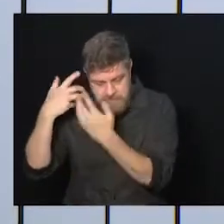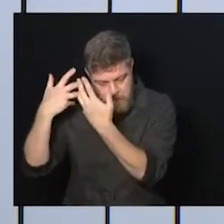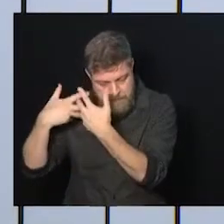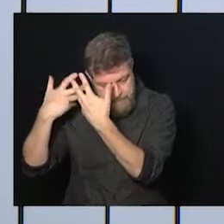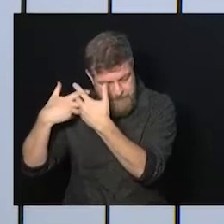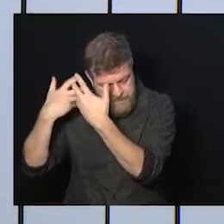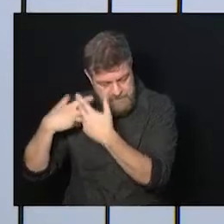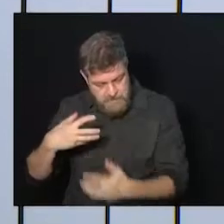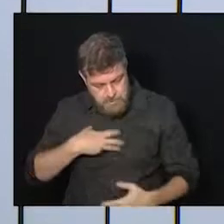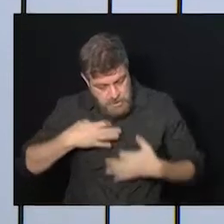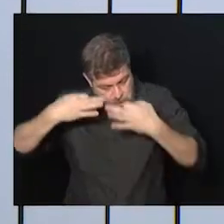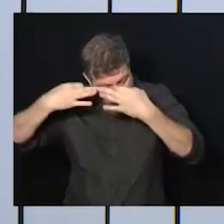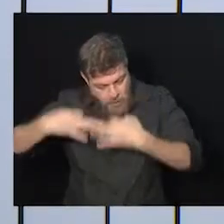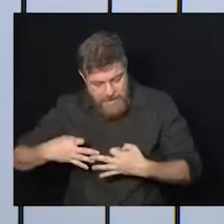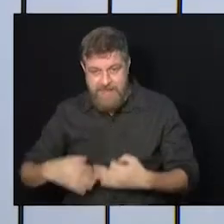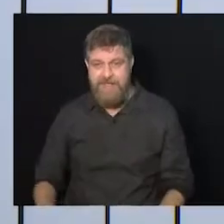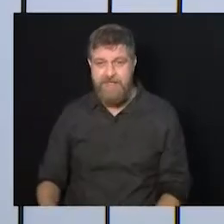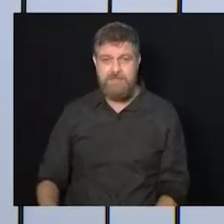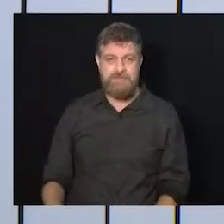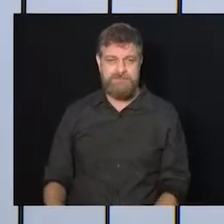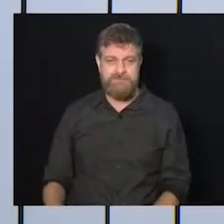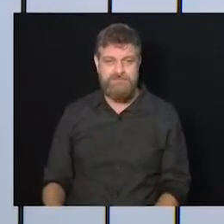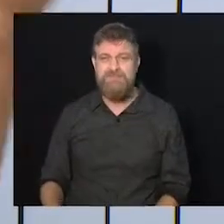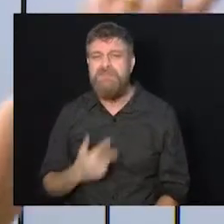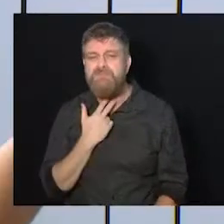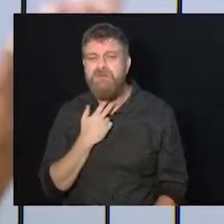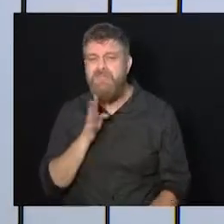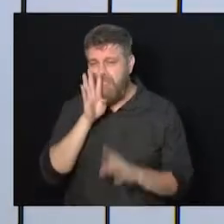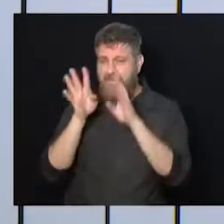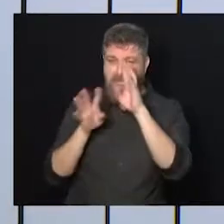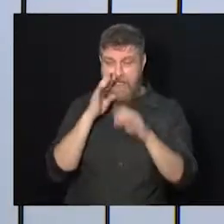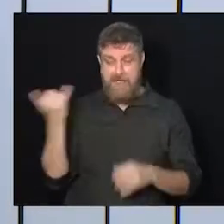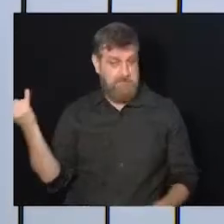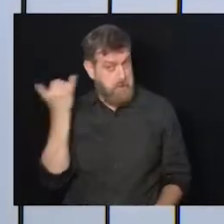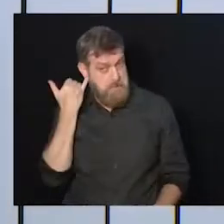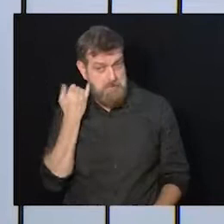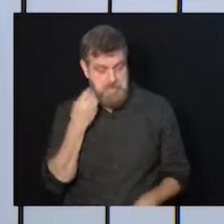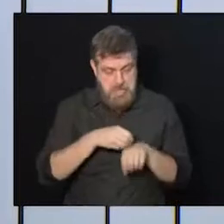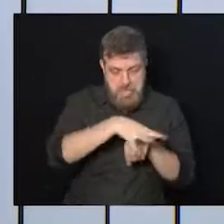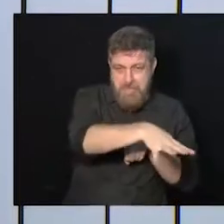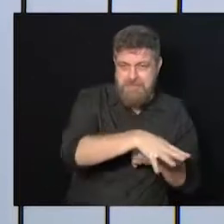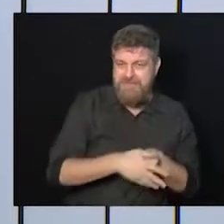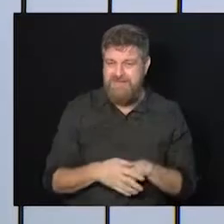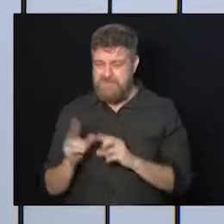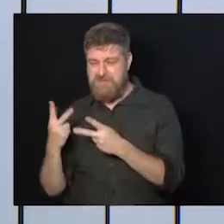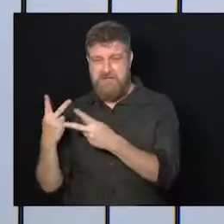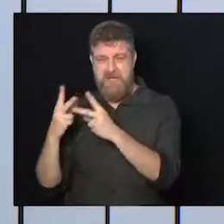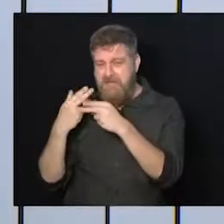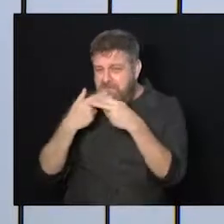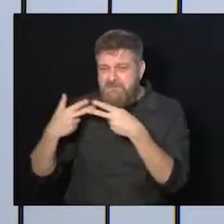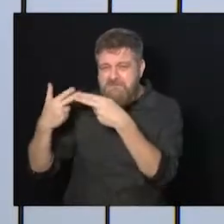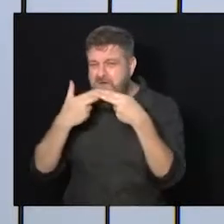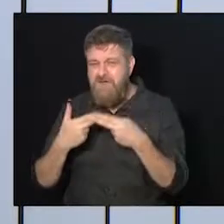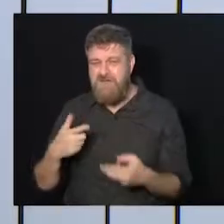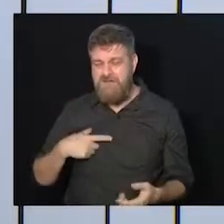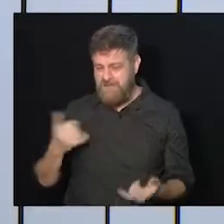forma correta, né, adequada. E não porque eu ouvi dizer, porque alguém falou, porque talvez, né, eu ouvi